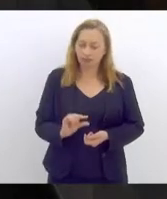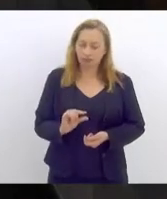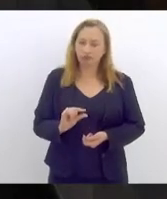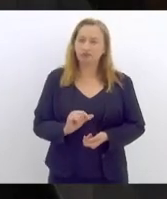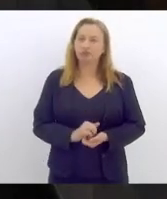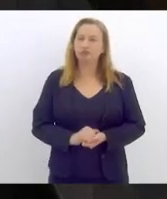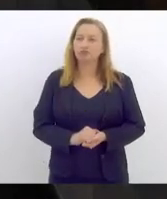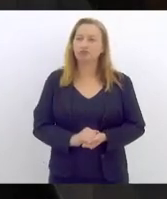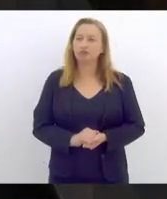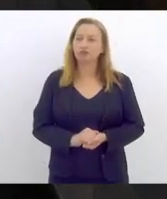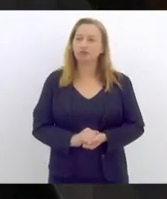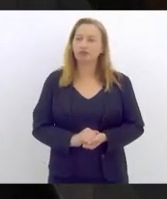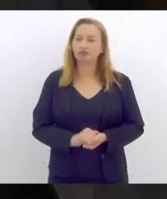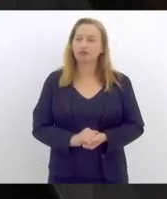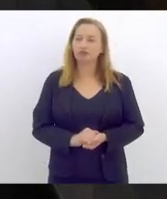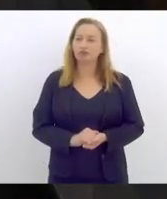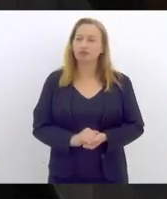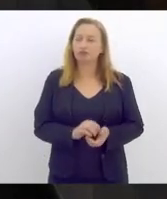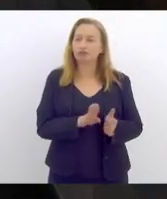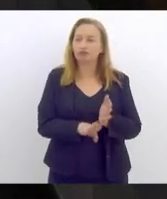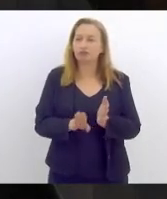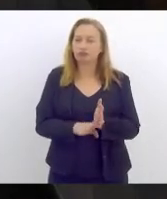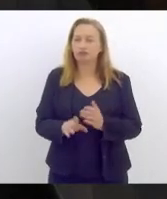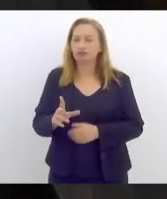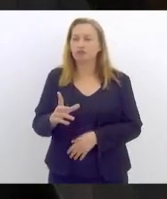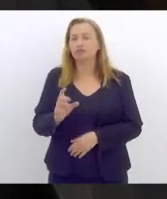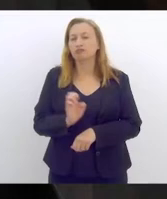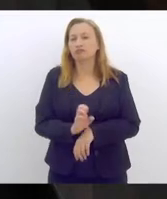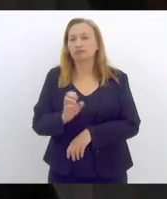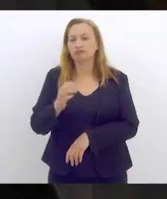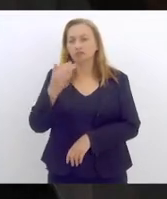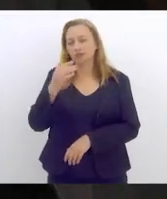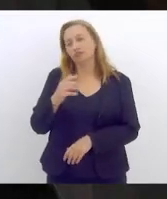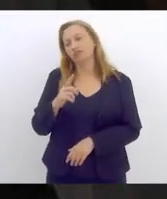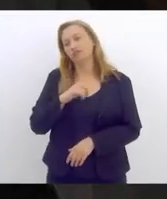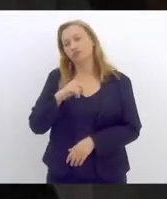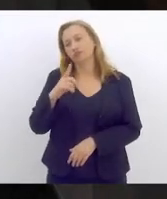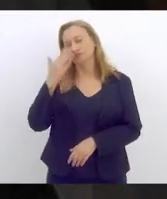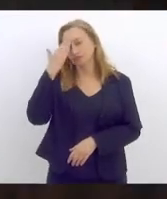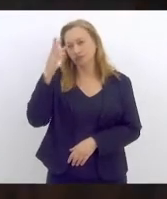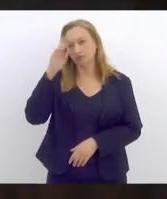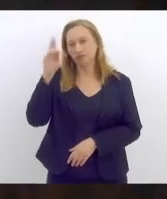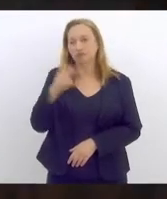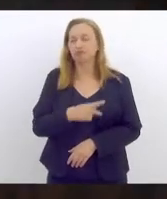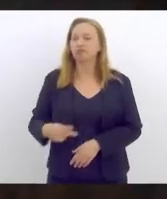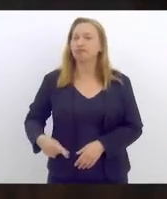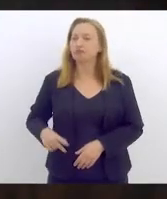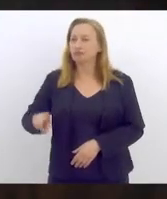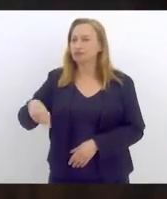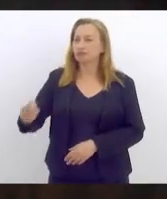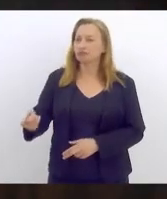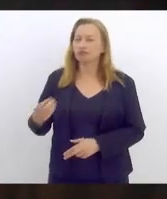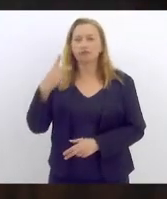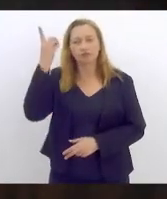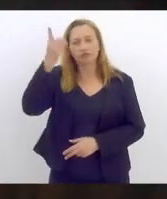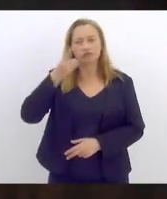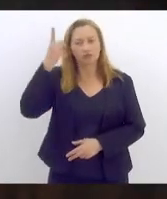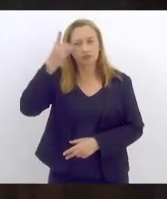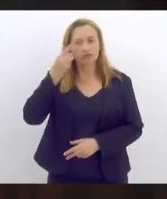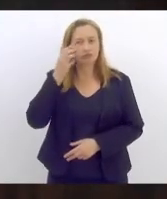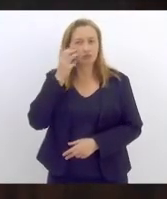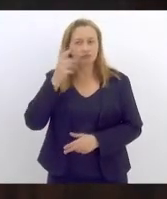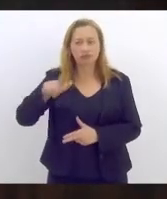o tamanho do rombo que o Estado tem muito obrigado próxima na descrição